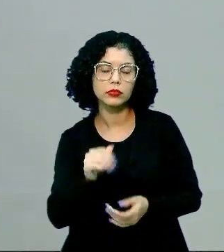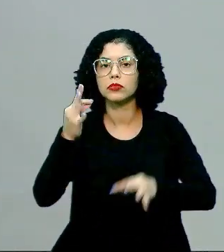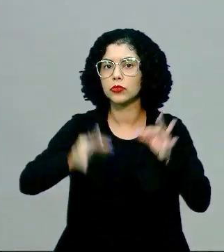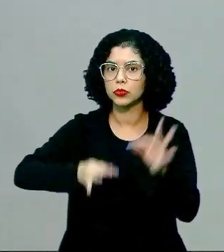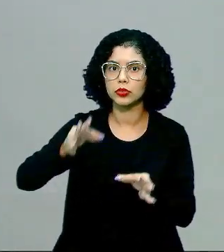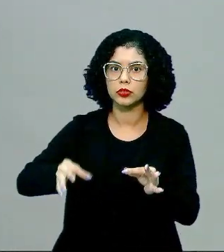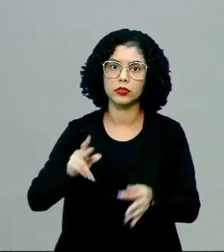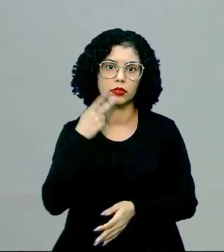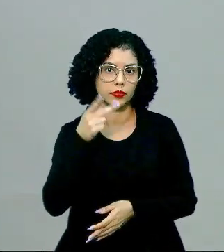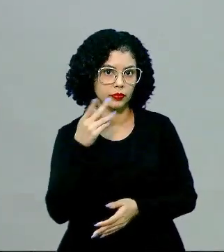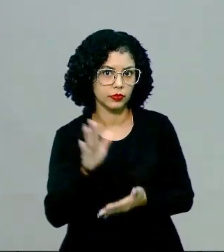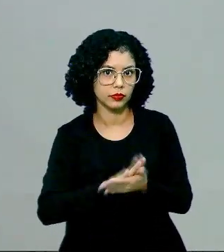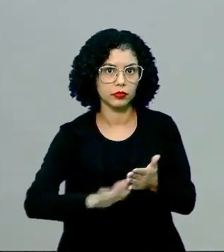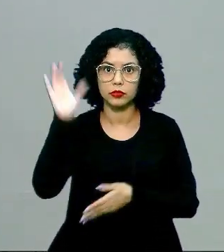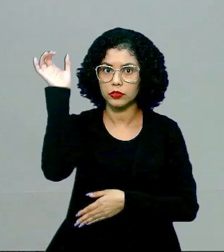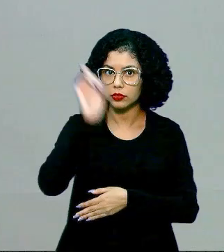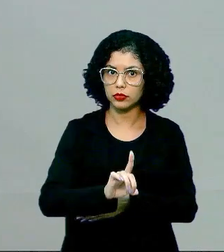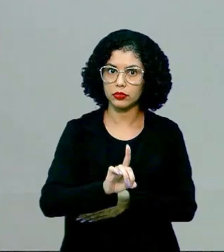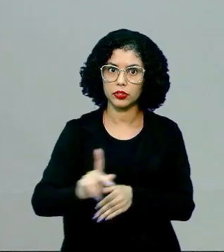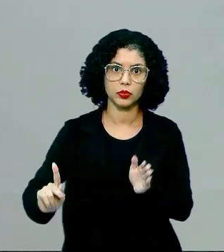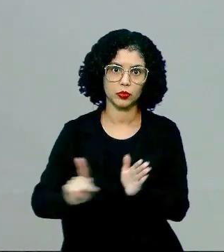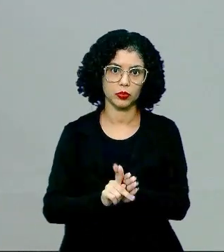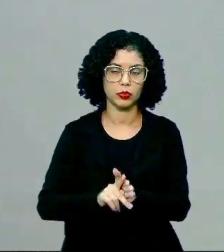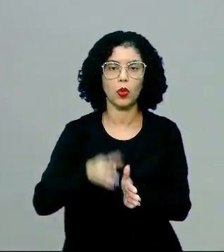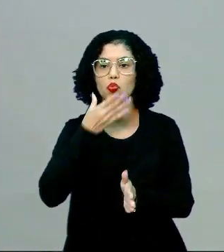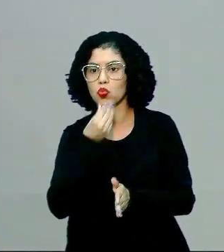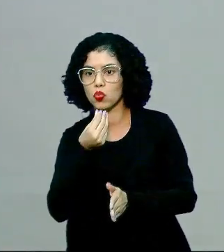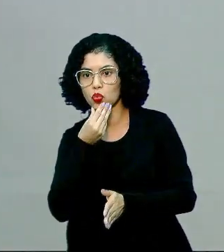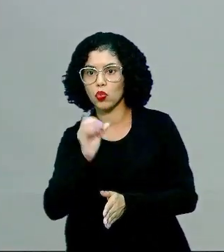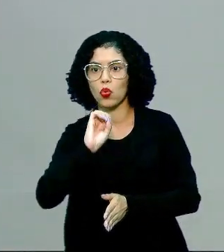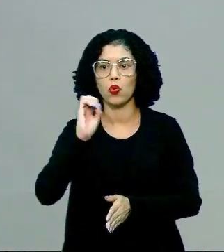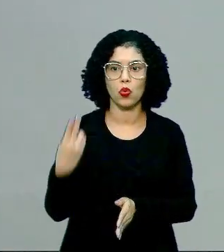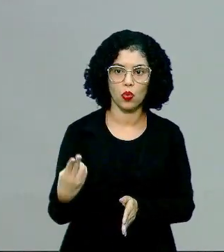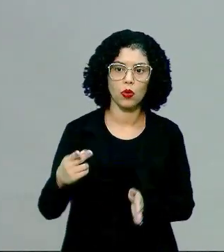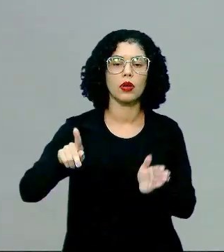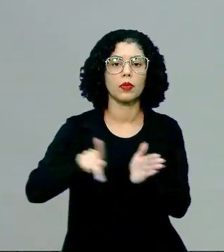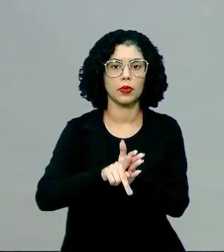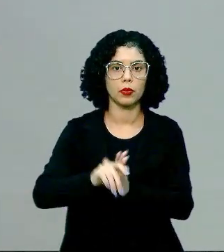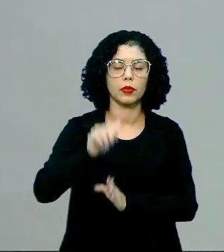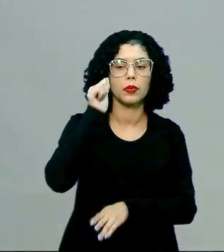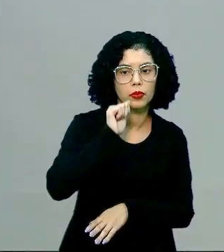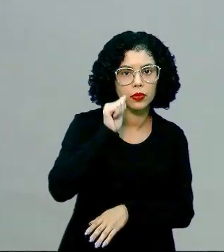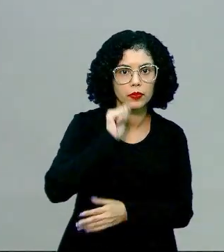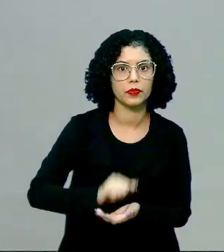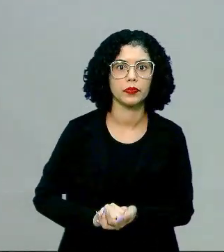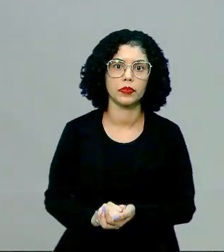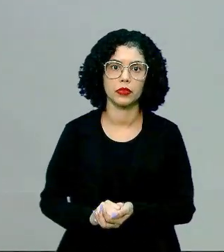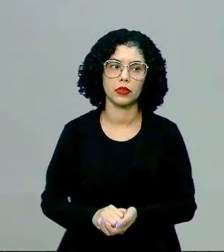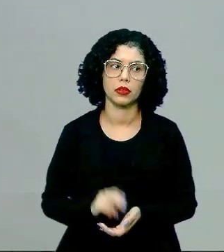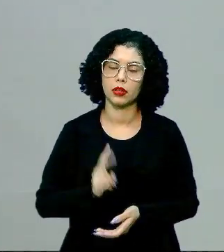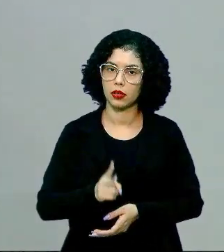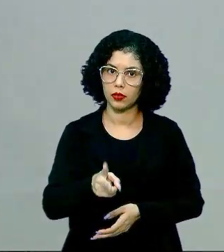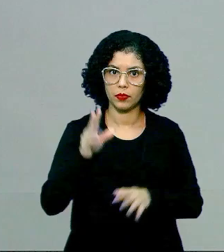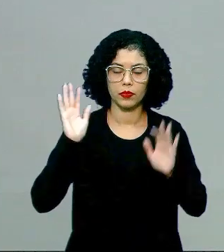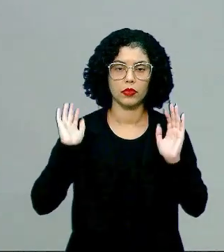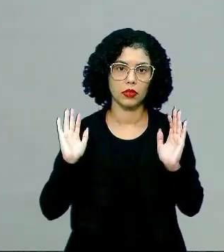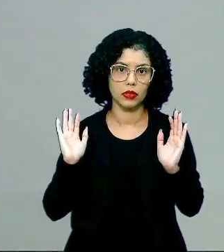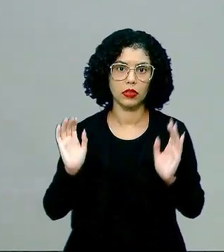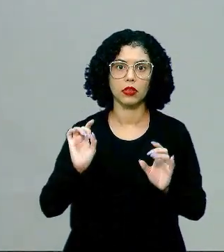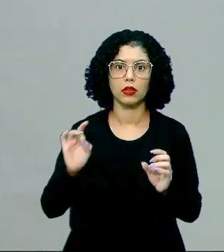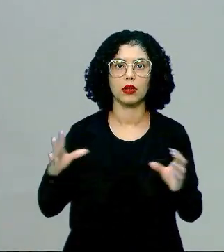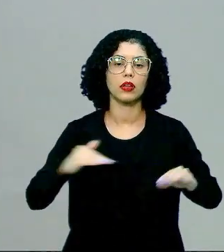jurídica. Não fala em direito exclusivamente para o homem ou direito exclusivamente para a mulher e assim